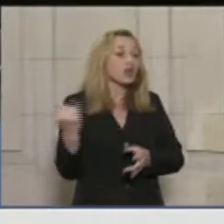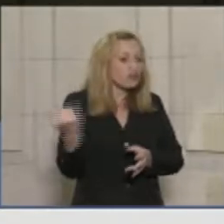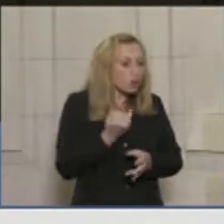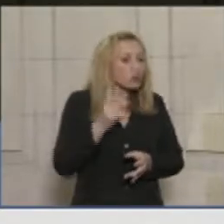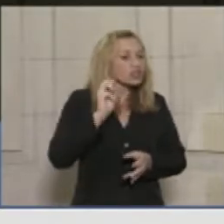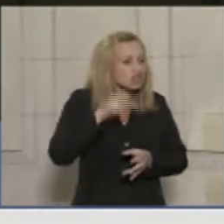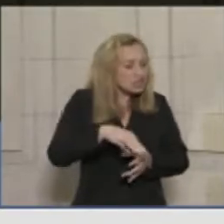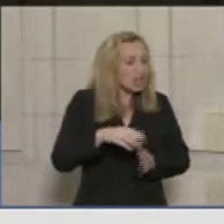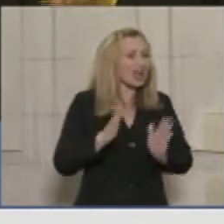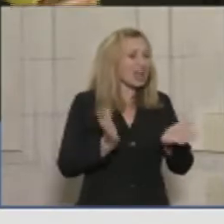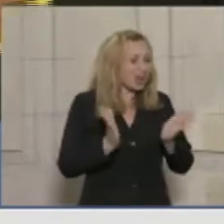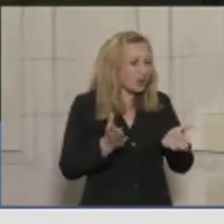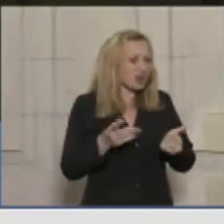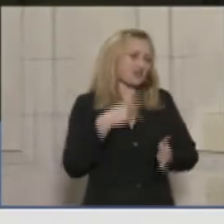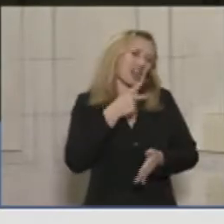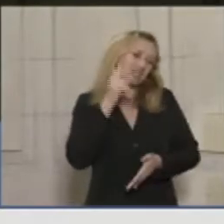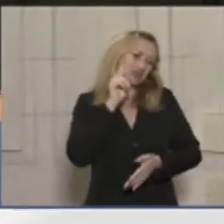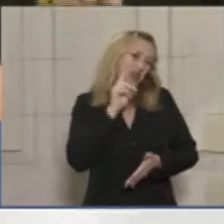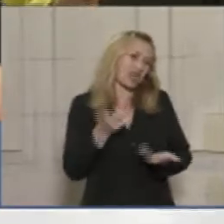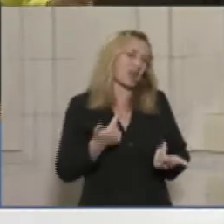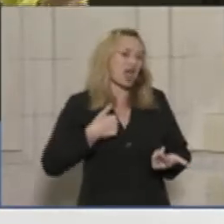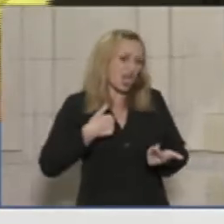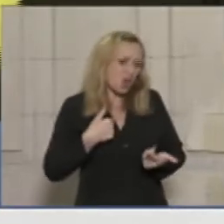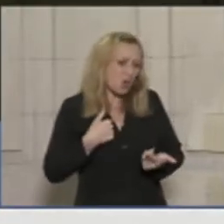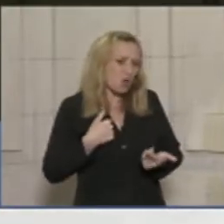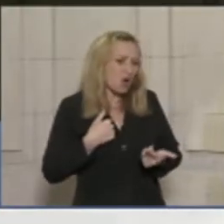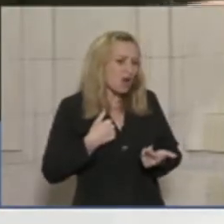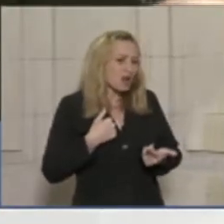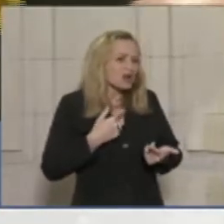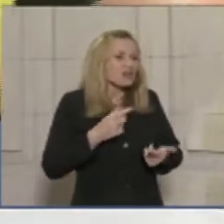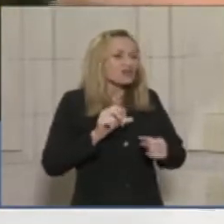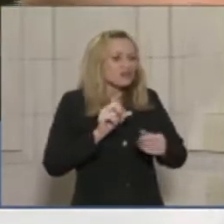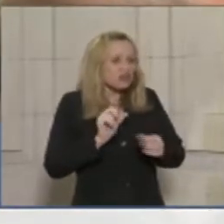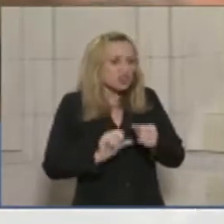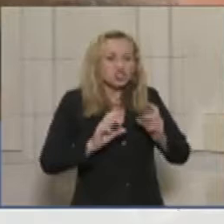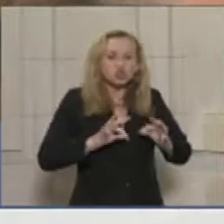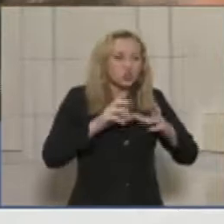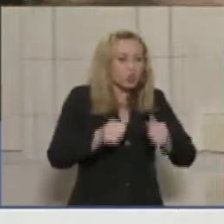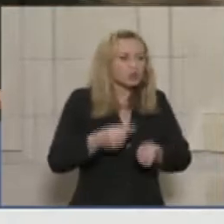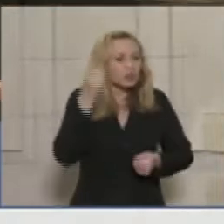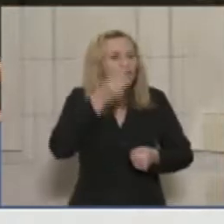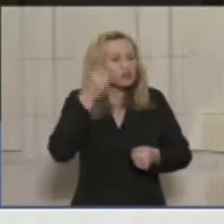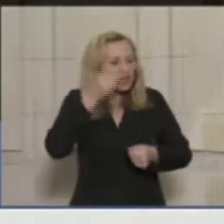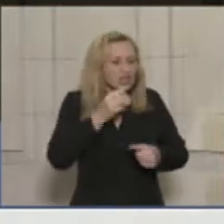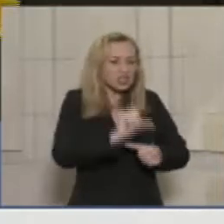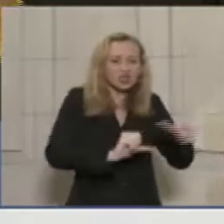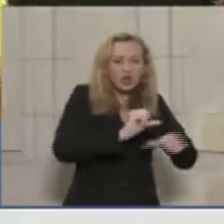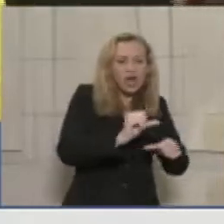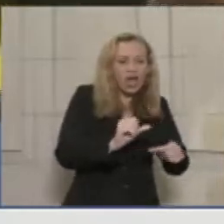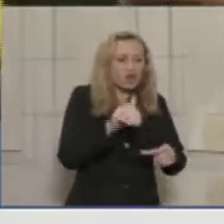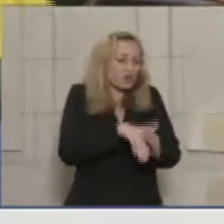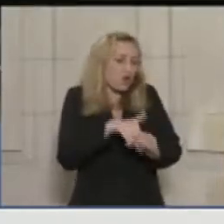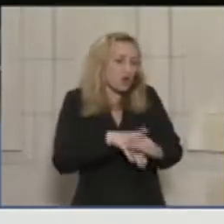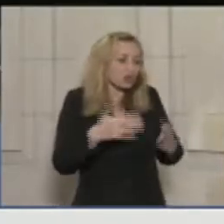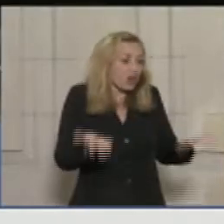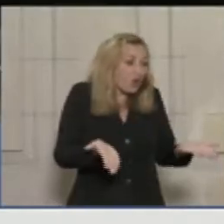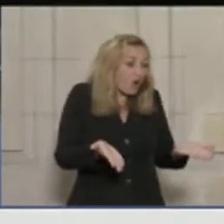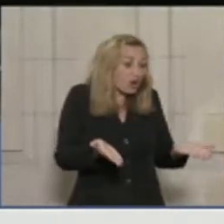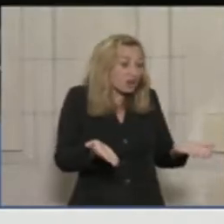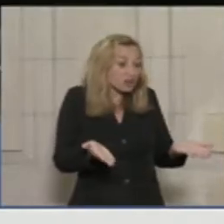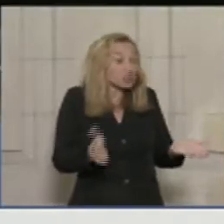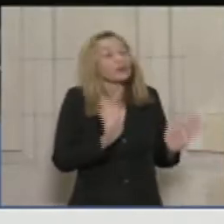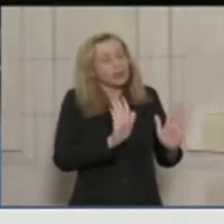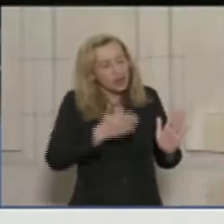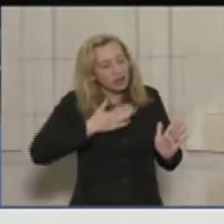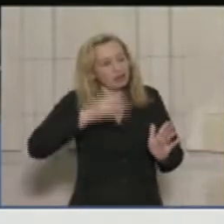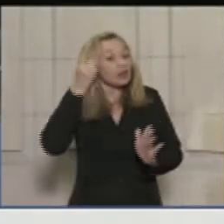todo o direito, porque eu convenci vários deputados aqui de mudarem o voto devido à importância do projeto. Deputada Lucinha, com